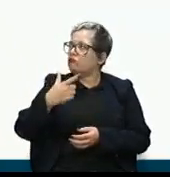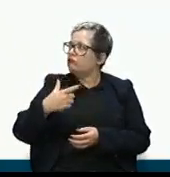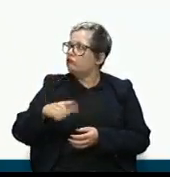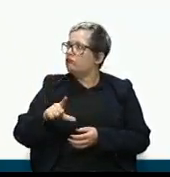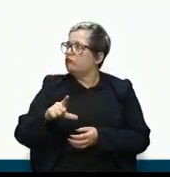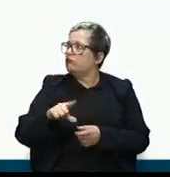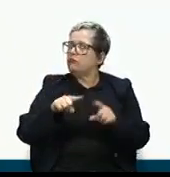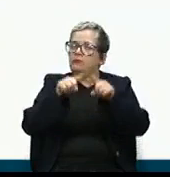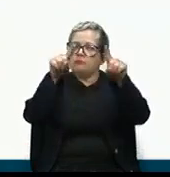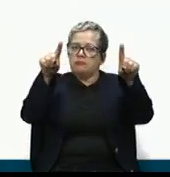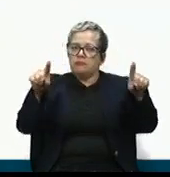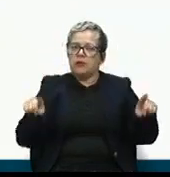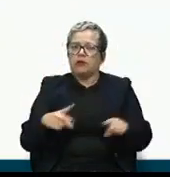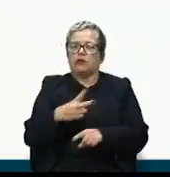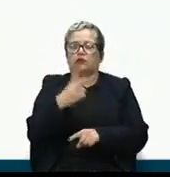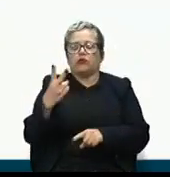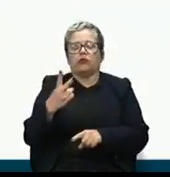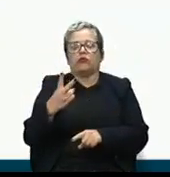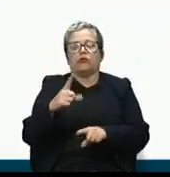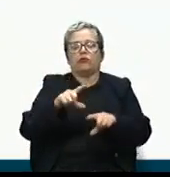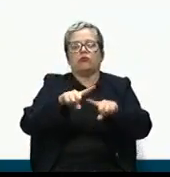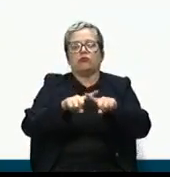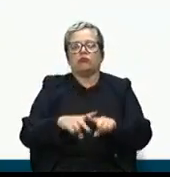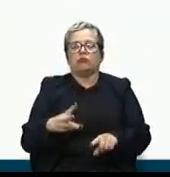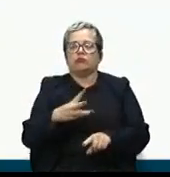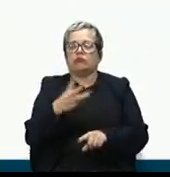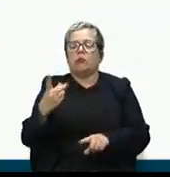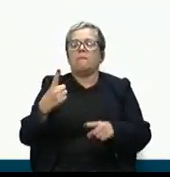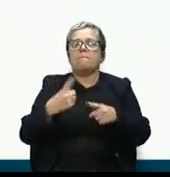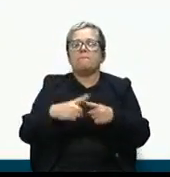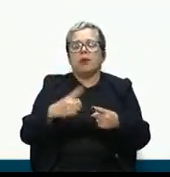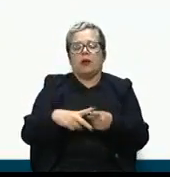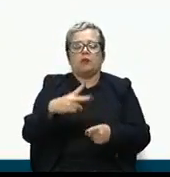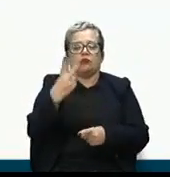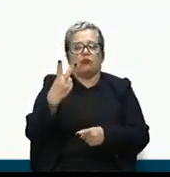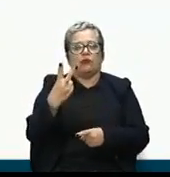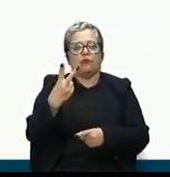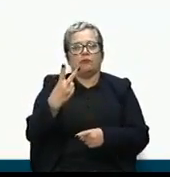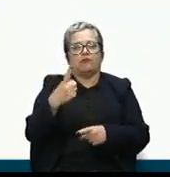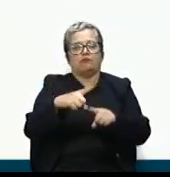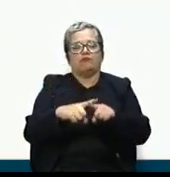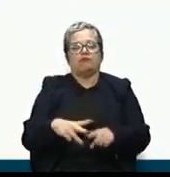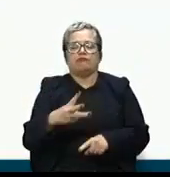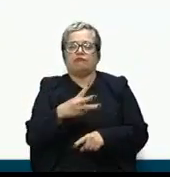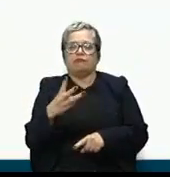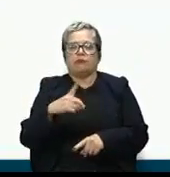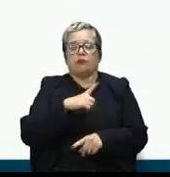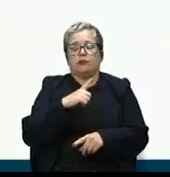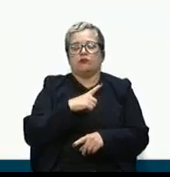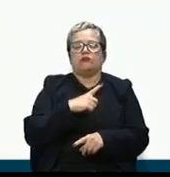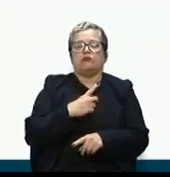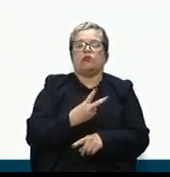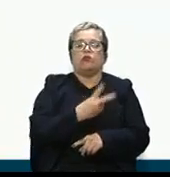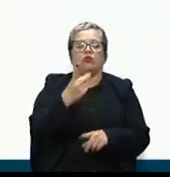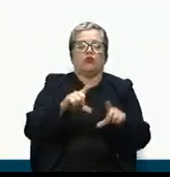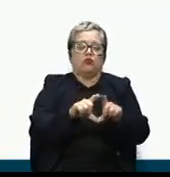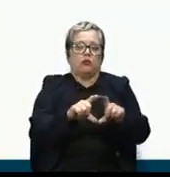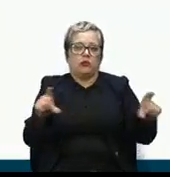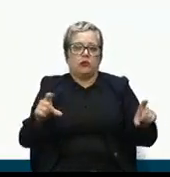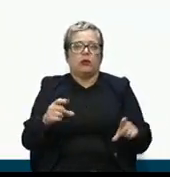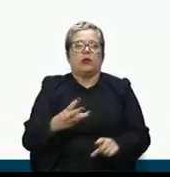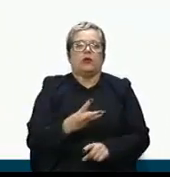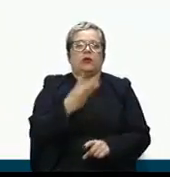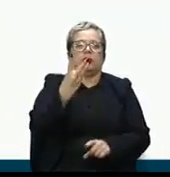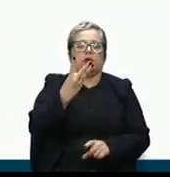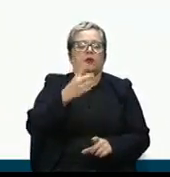uma matriz 2 por 3. Por que 2 por 3? Porque ela tem 2